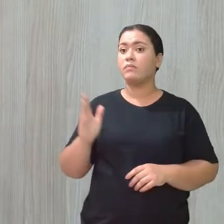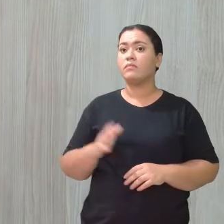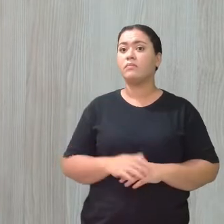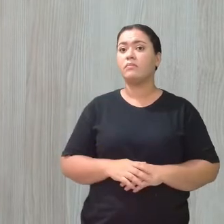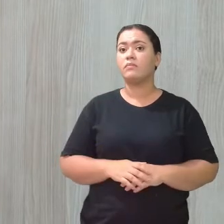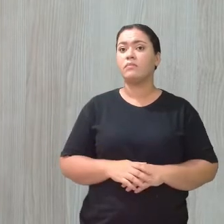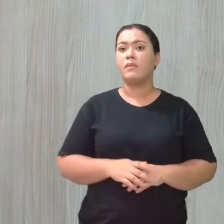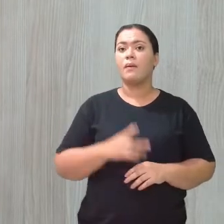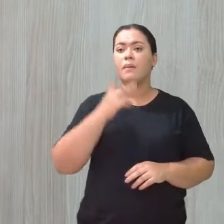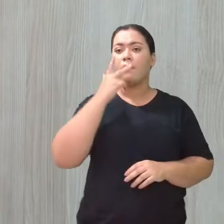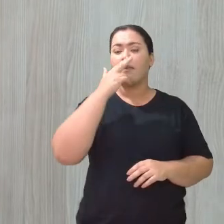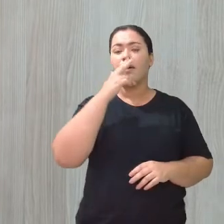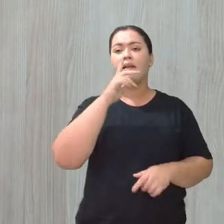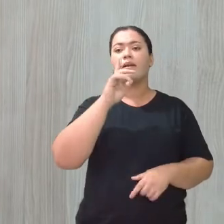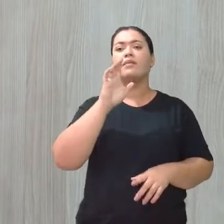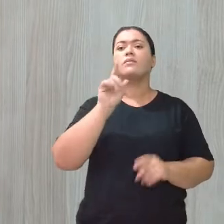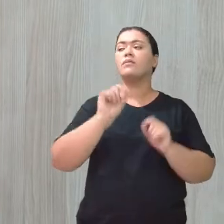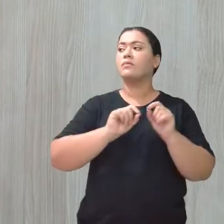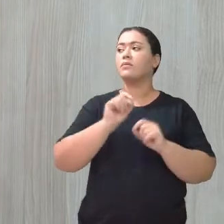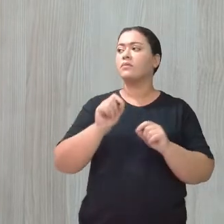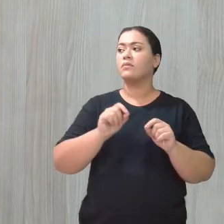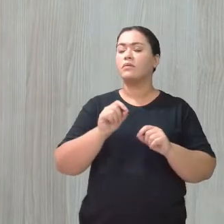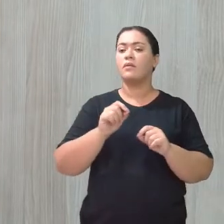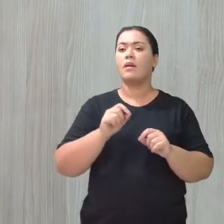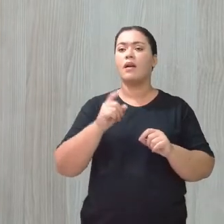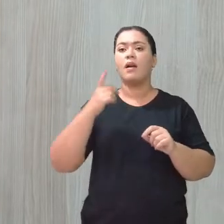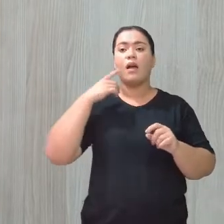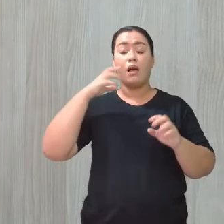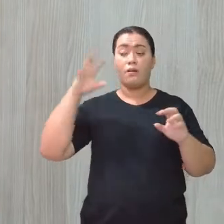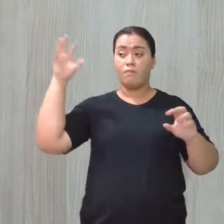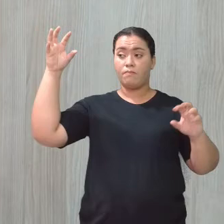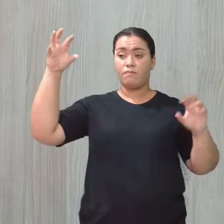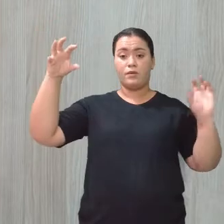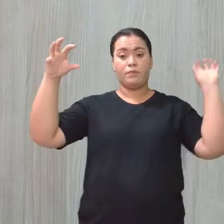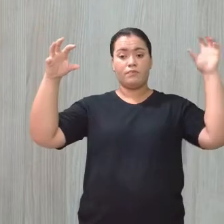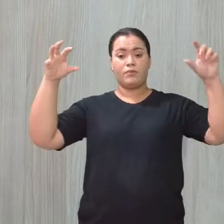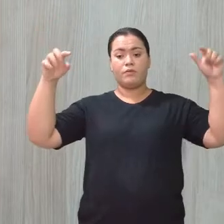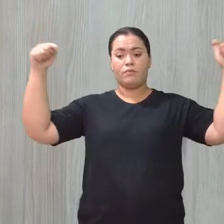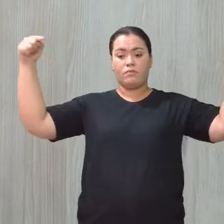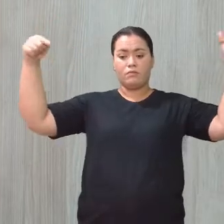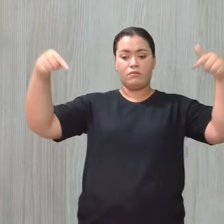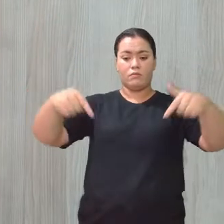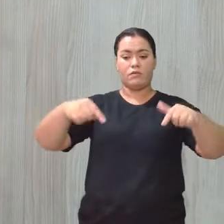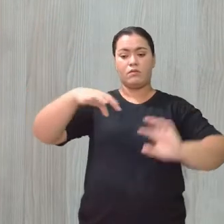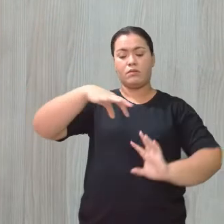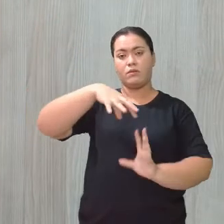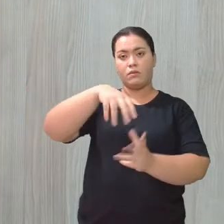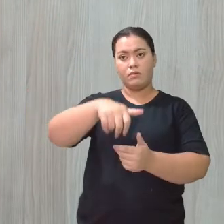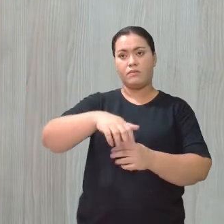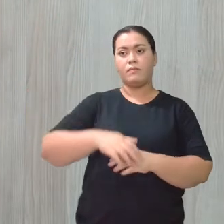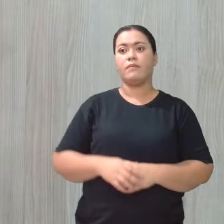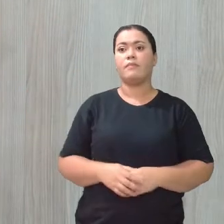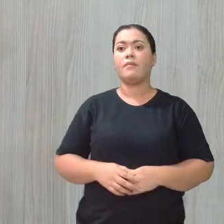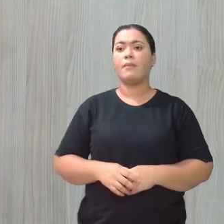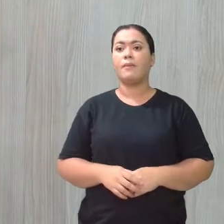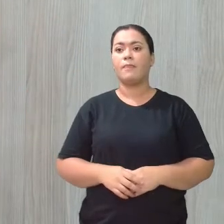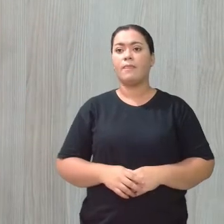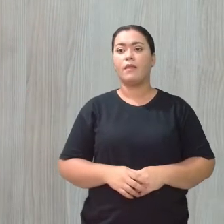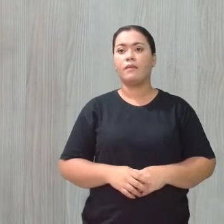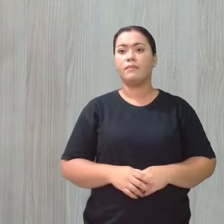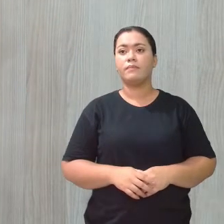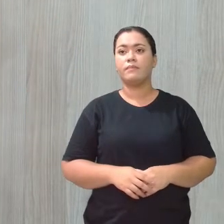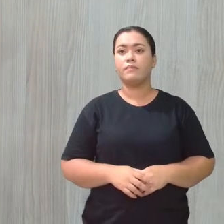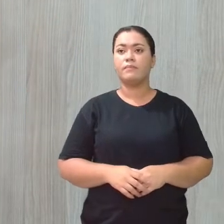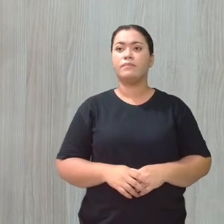é como se dividisse, né, as forças. Então, se está dividindo as forças, então a questão aí